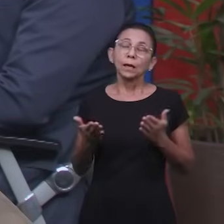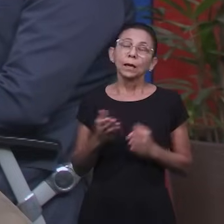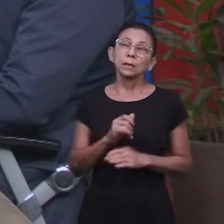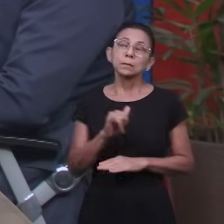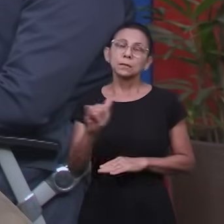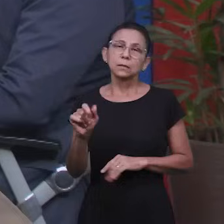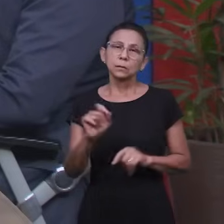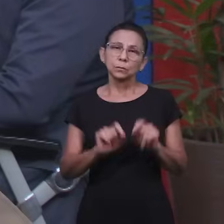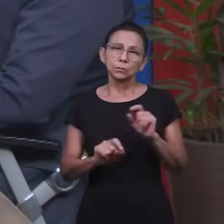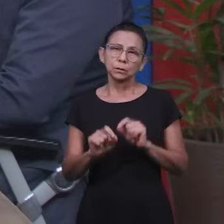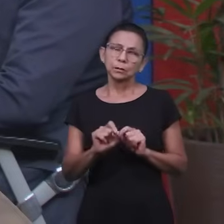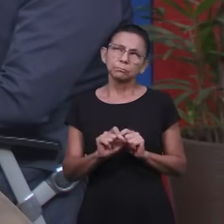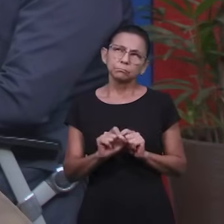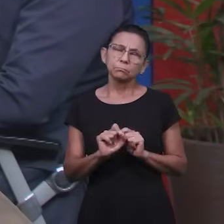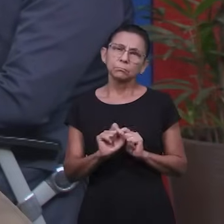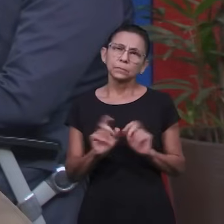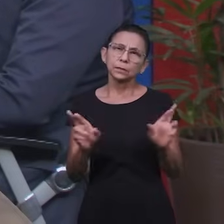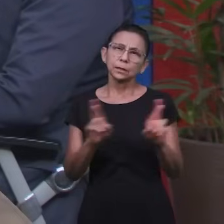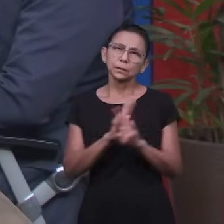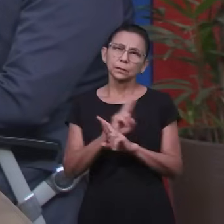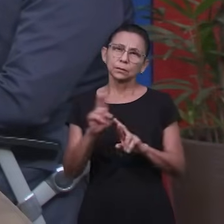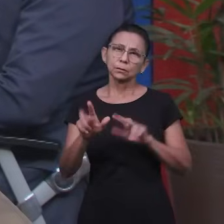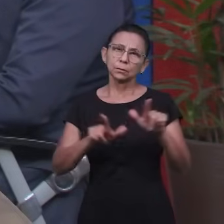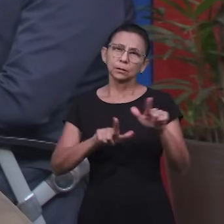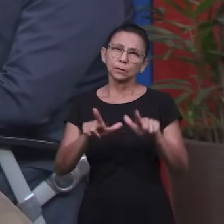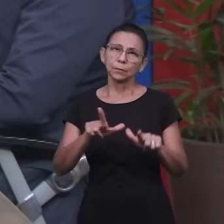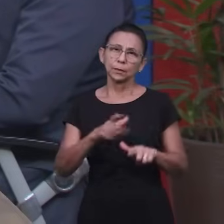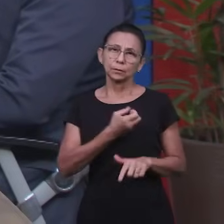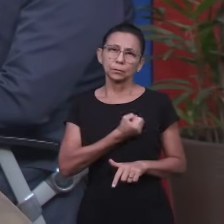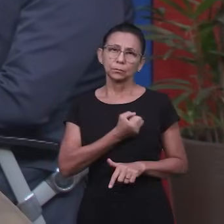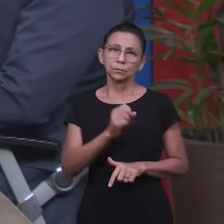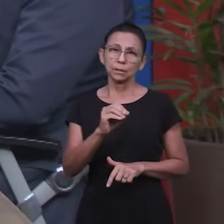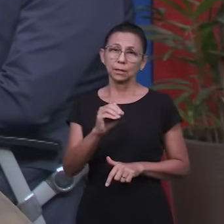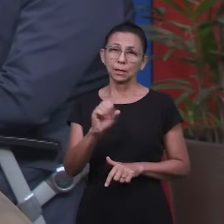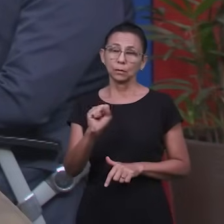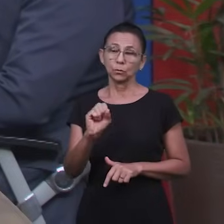falar que o 0800 é um trabalho profundo,